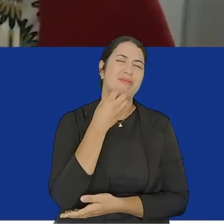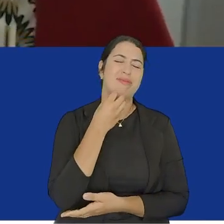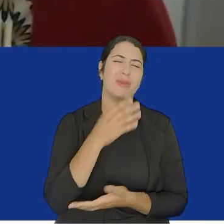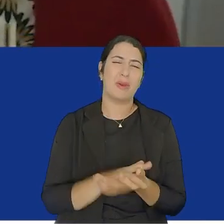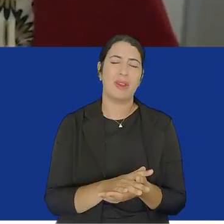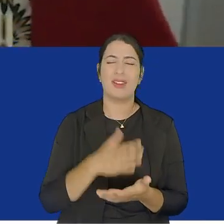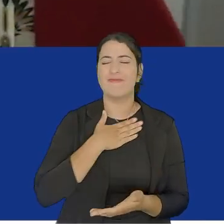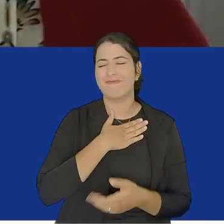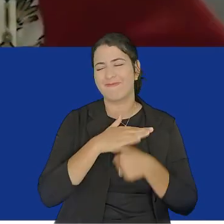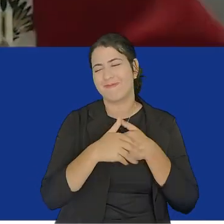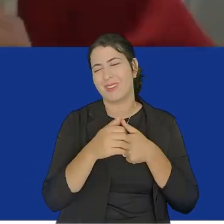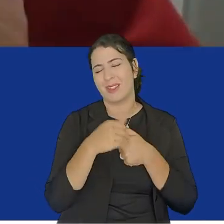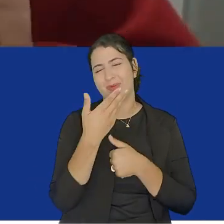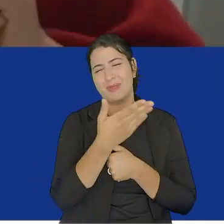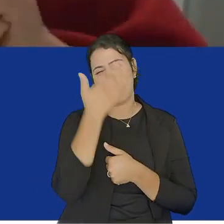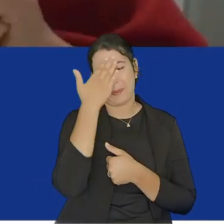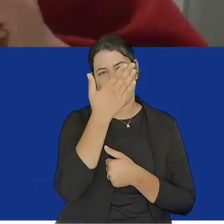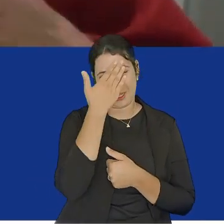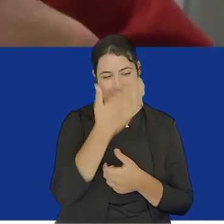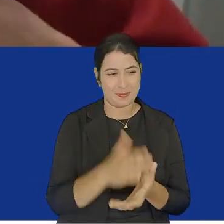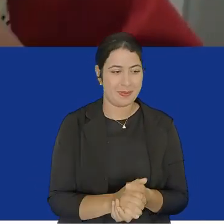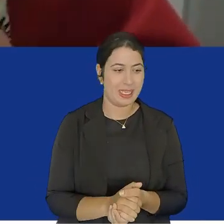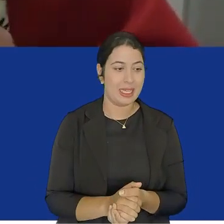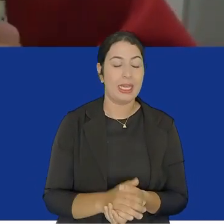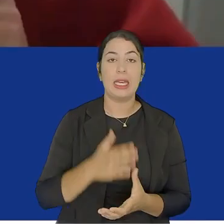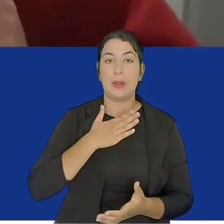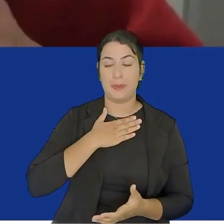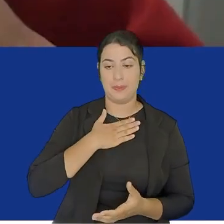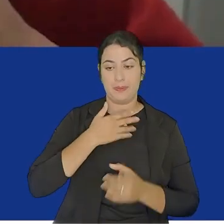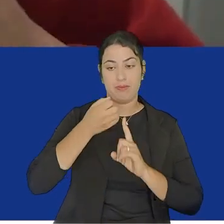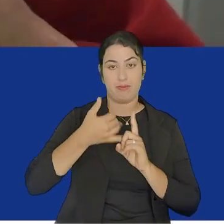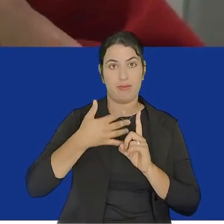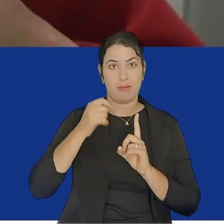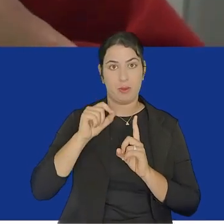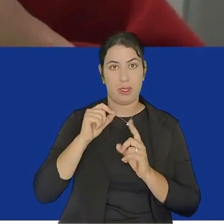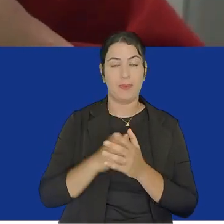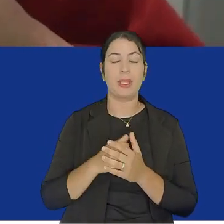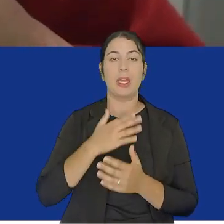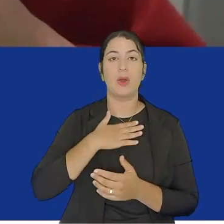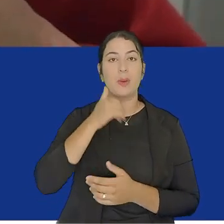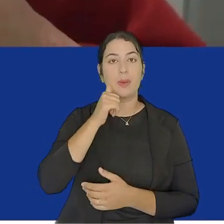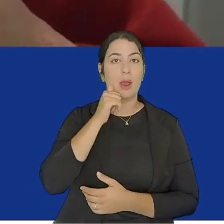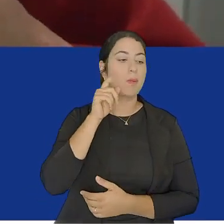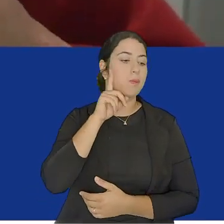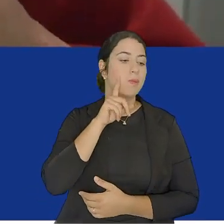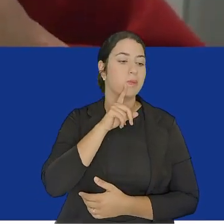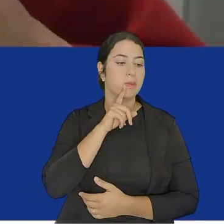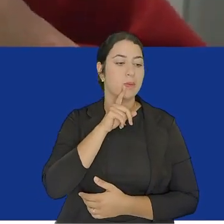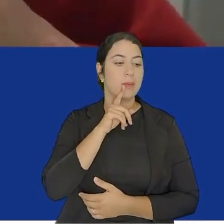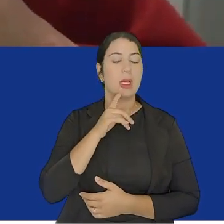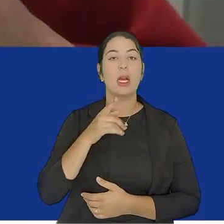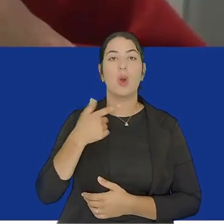muita gratidão. Então, eu vou fazer minha audiodescrição. Eu sou uma mulher parda, e hoje eu estou com meu